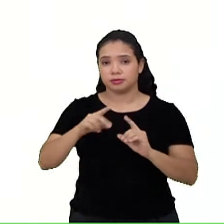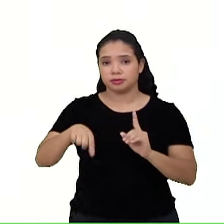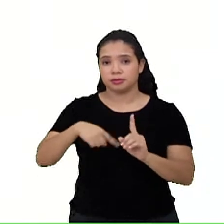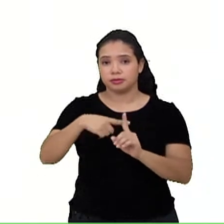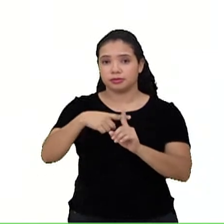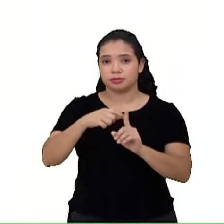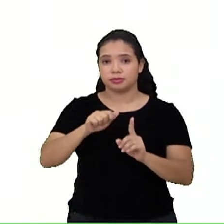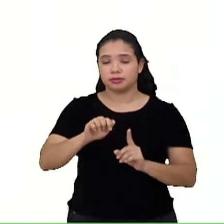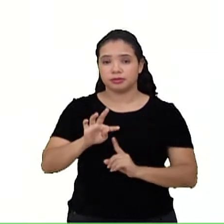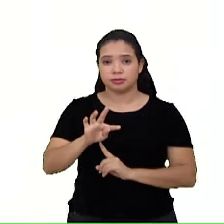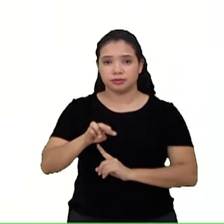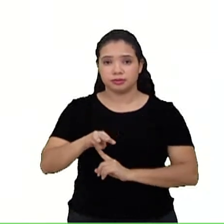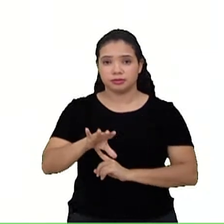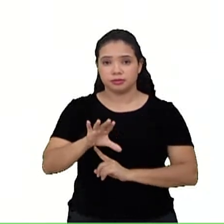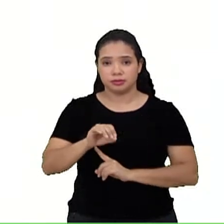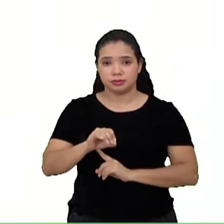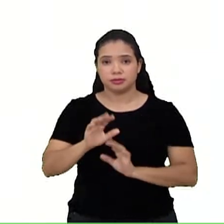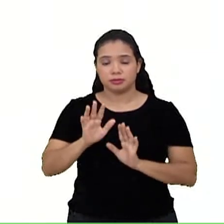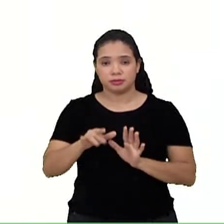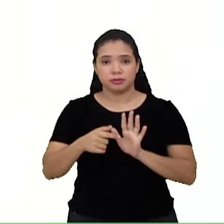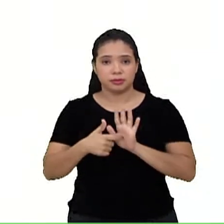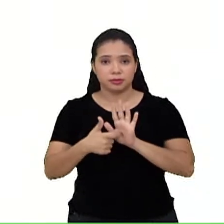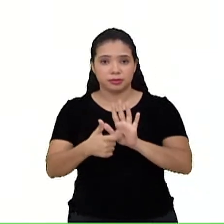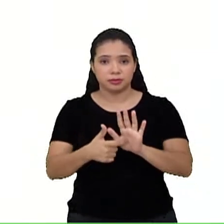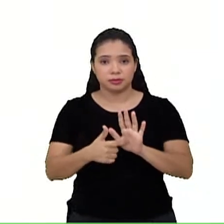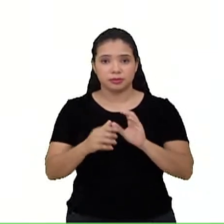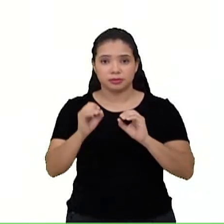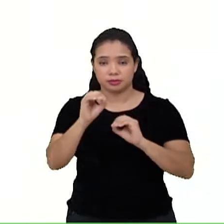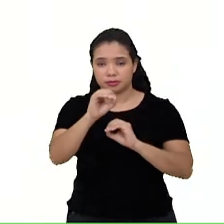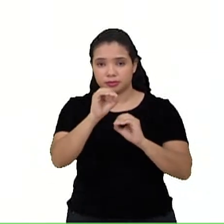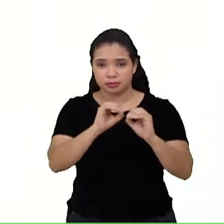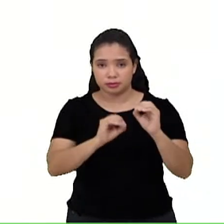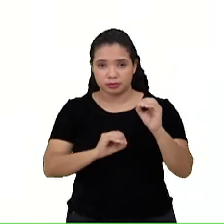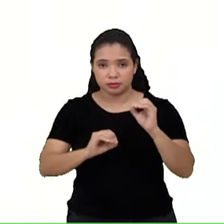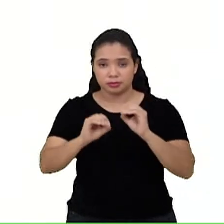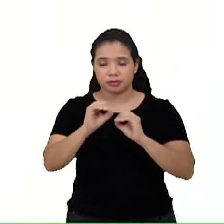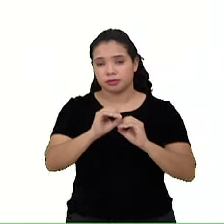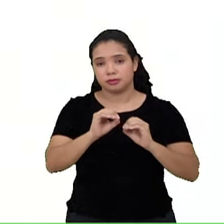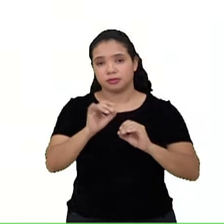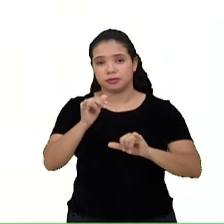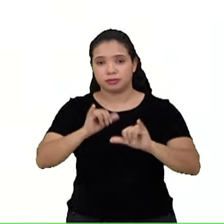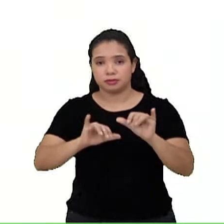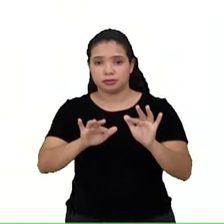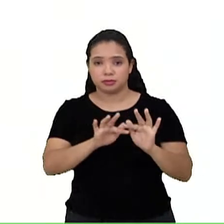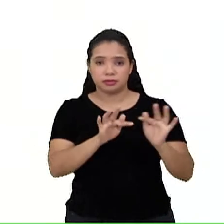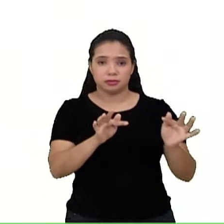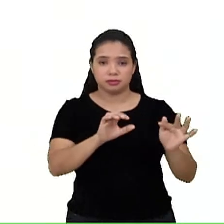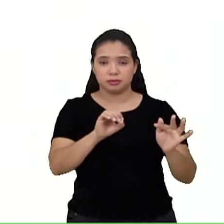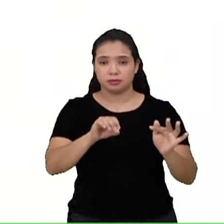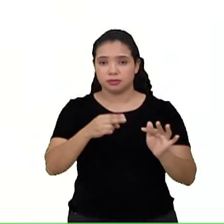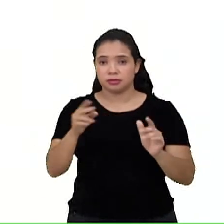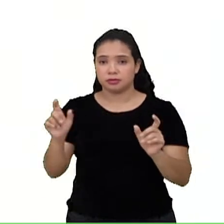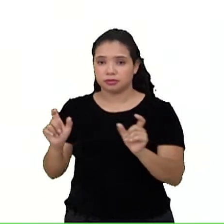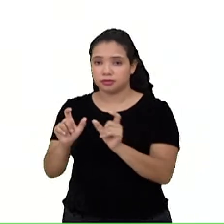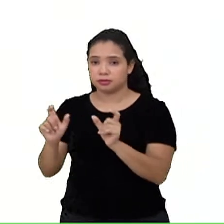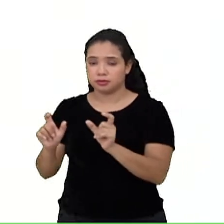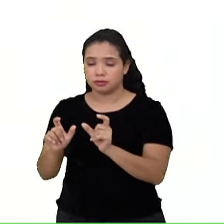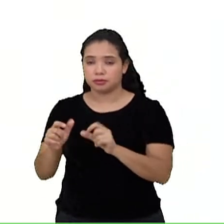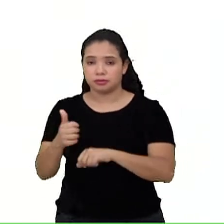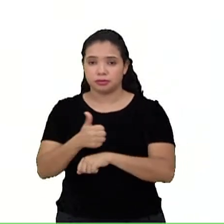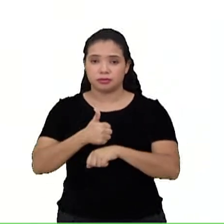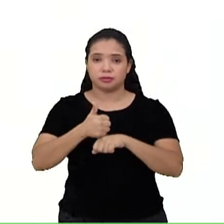gente acabou de fazer ali no quadro. Para representar as moléculas de uma substância, seja ela simples ou composta, os químicos vão